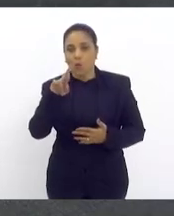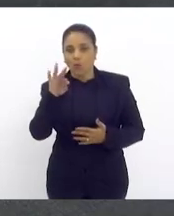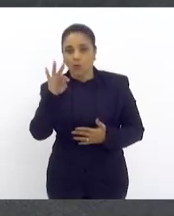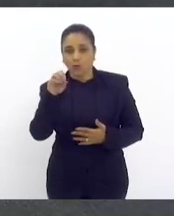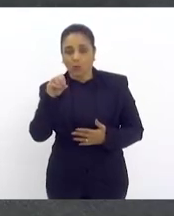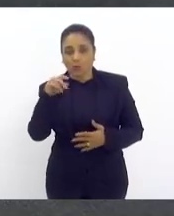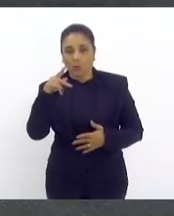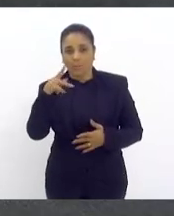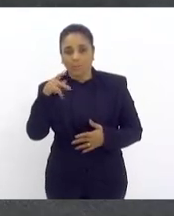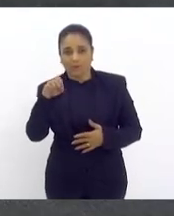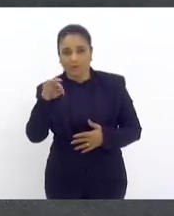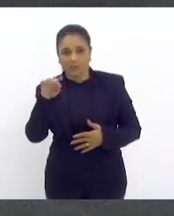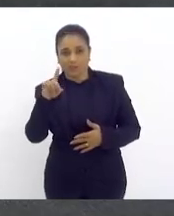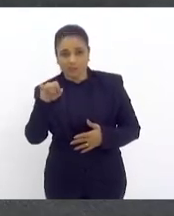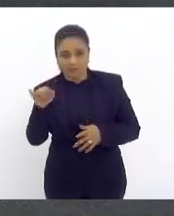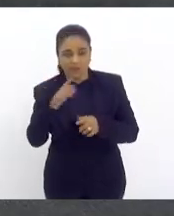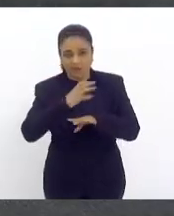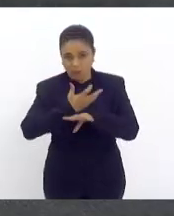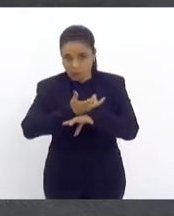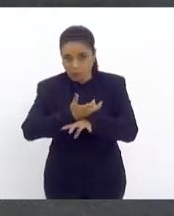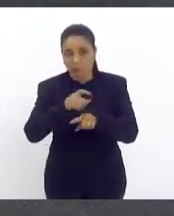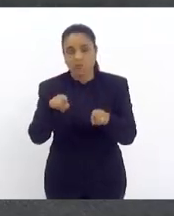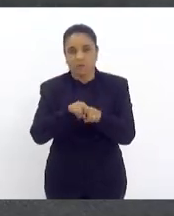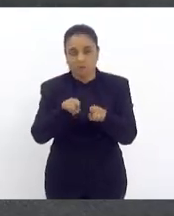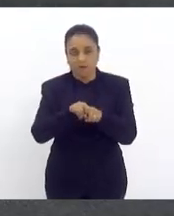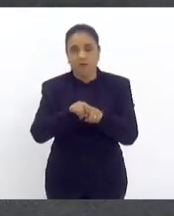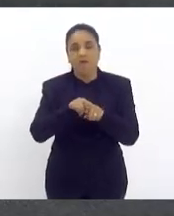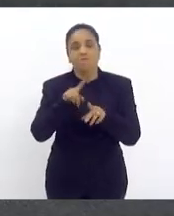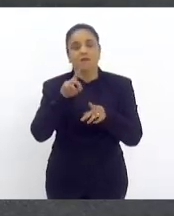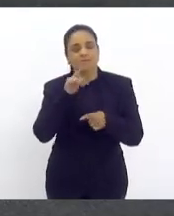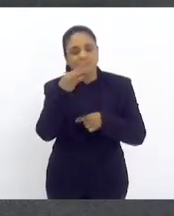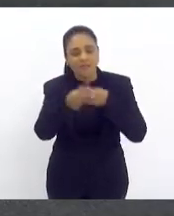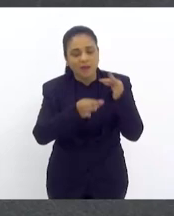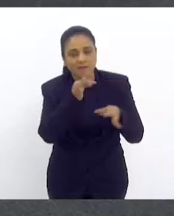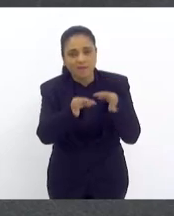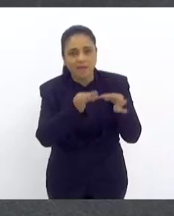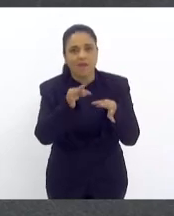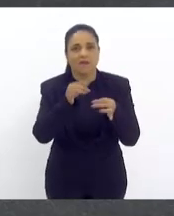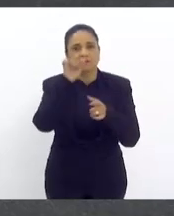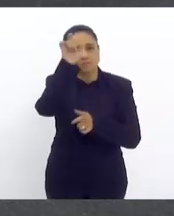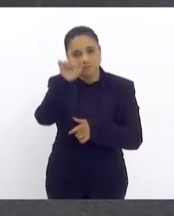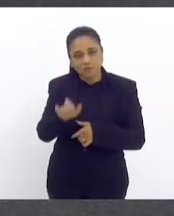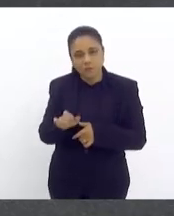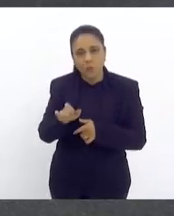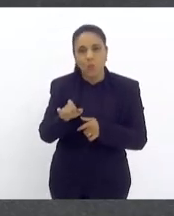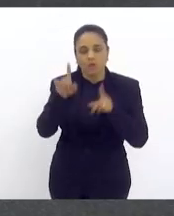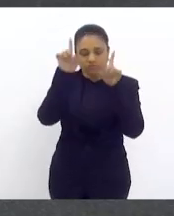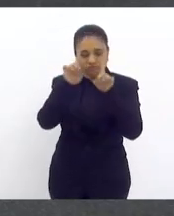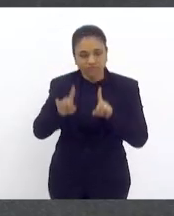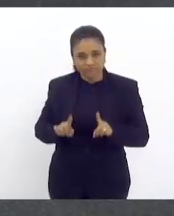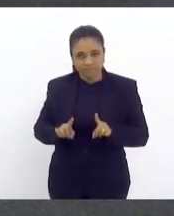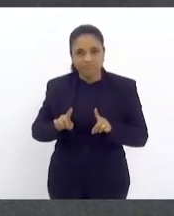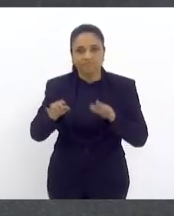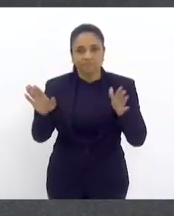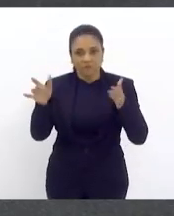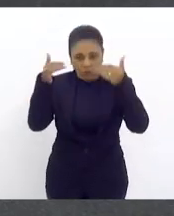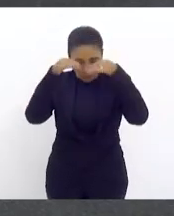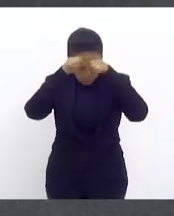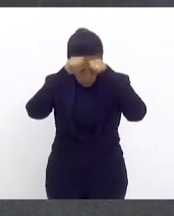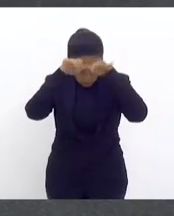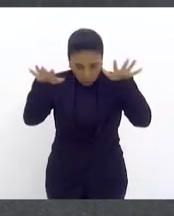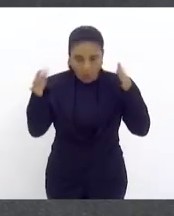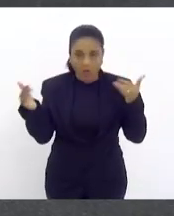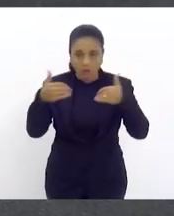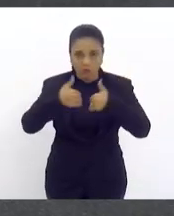das pessoas que fossem portadoras do transtorno do espectro autista então todo